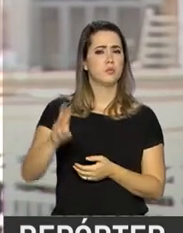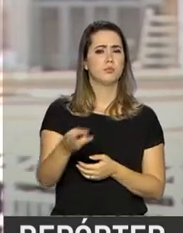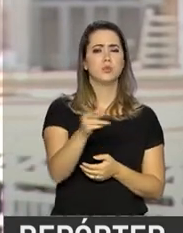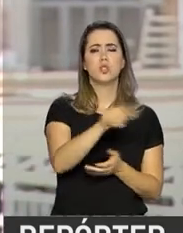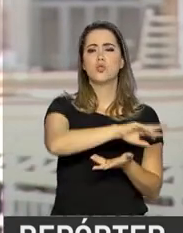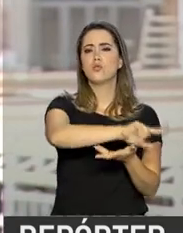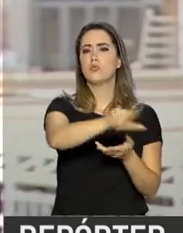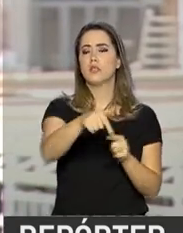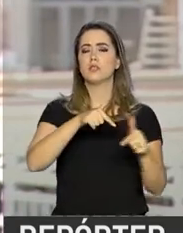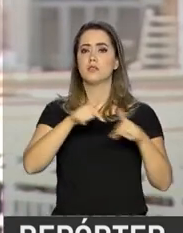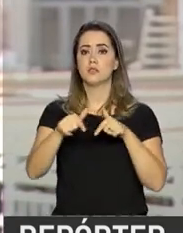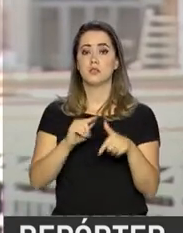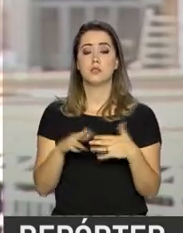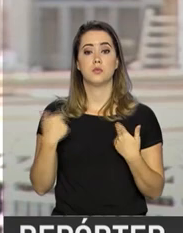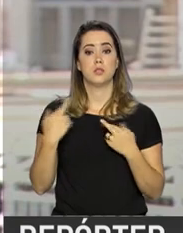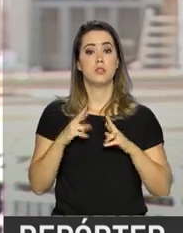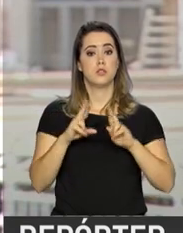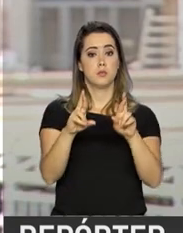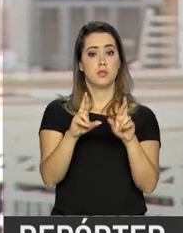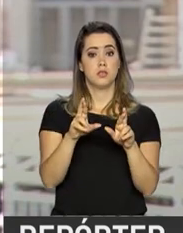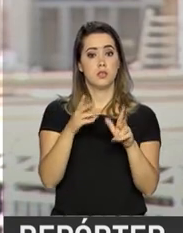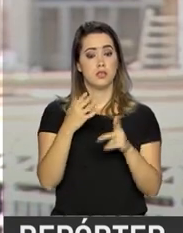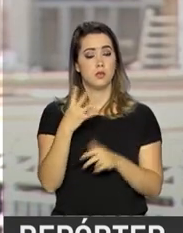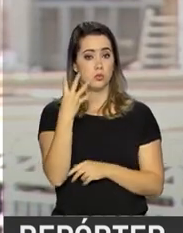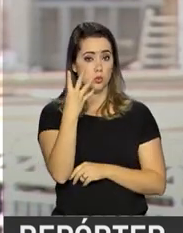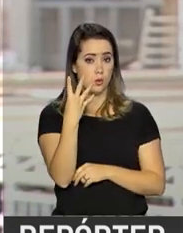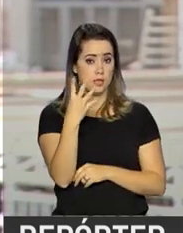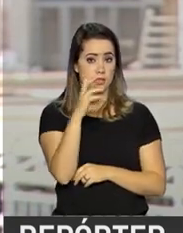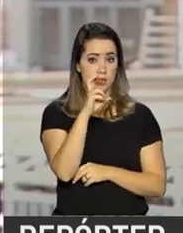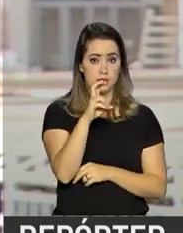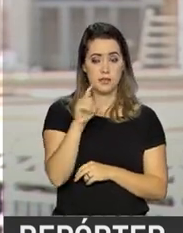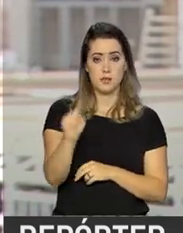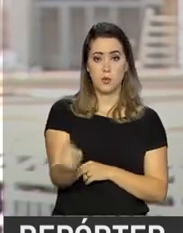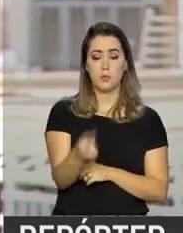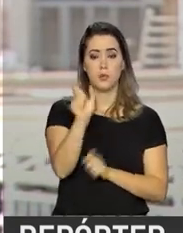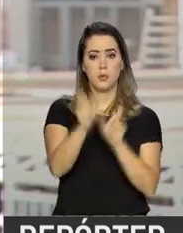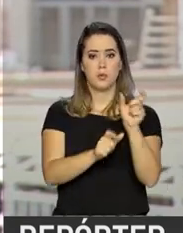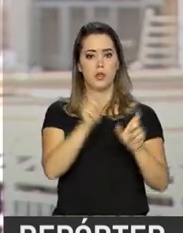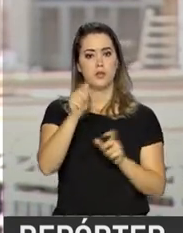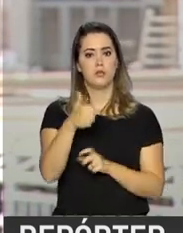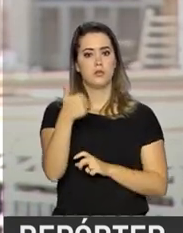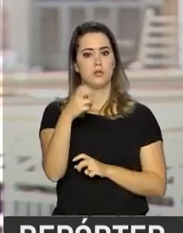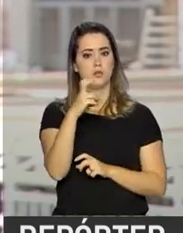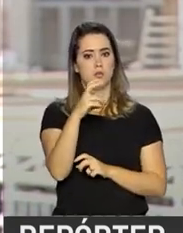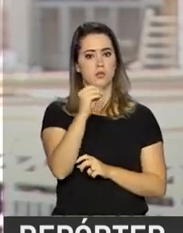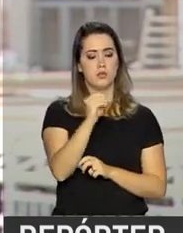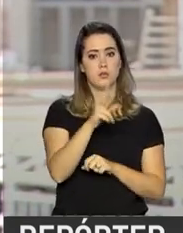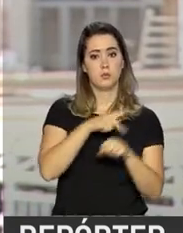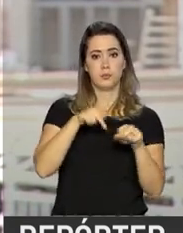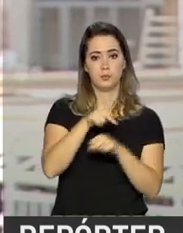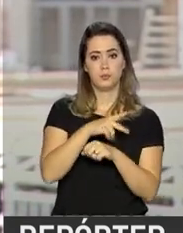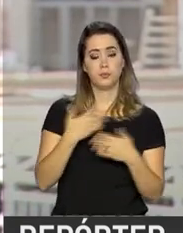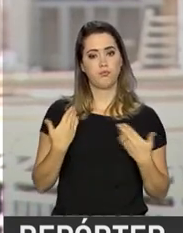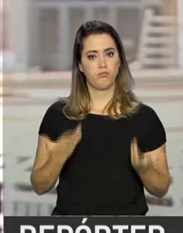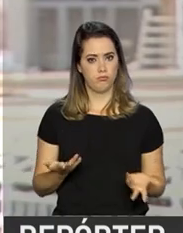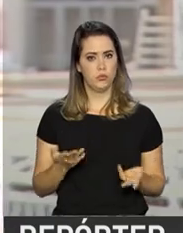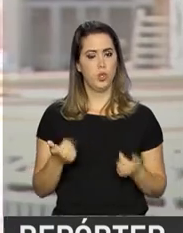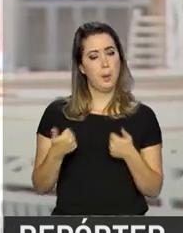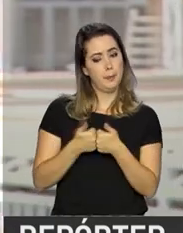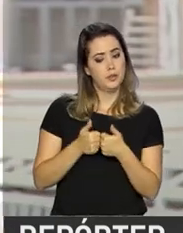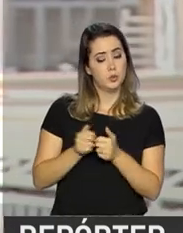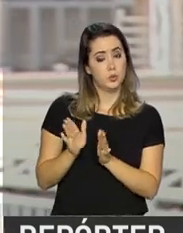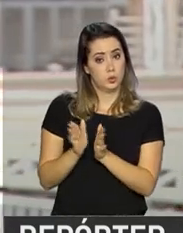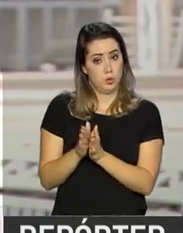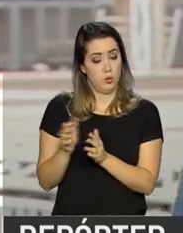atividades são esperados aproximadamente 45 mil pessoas de 150 países bom ao meu lado